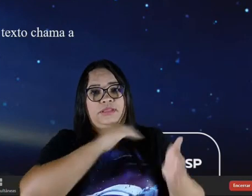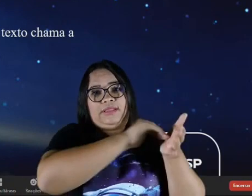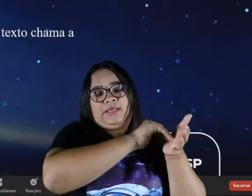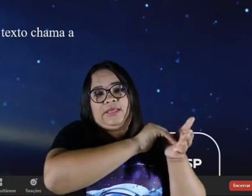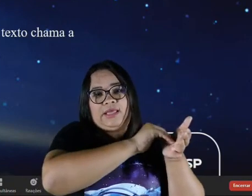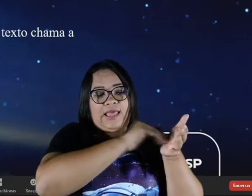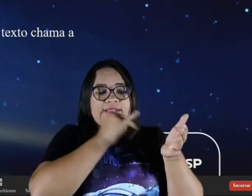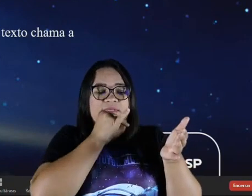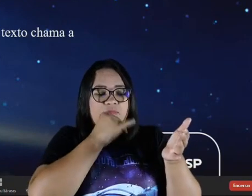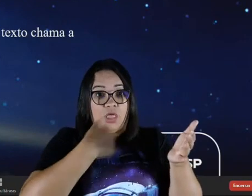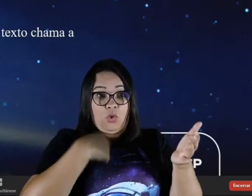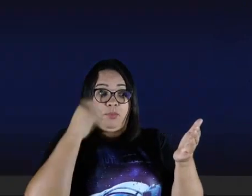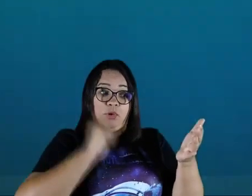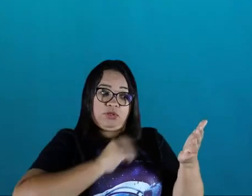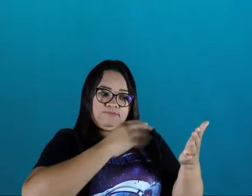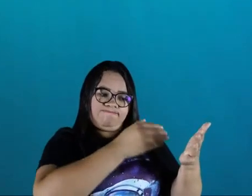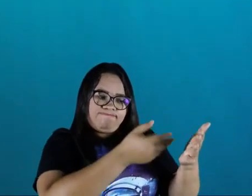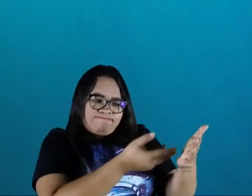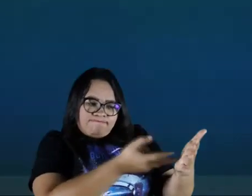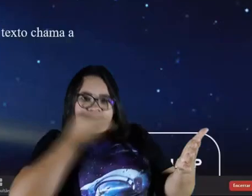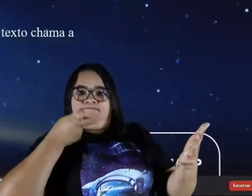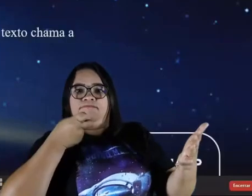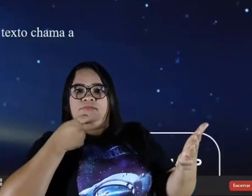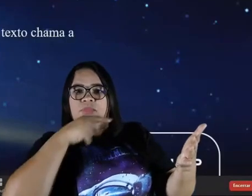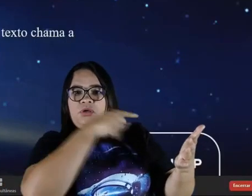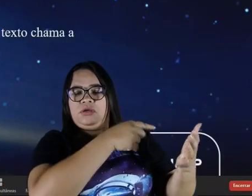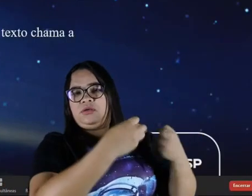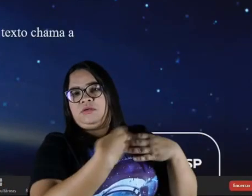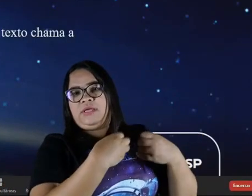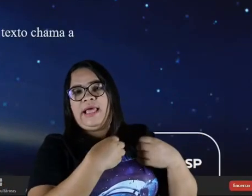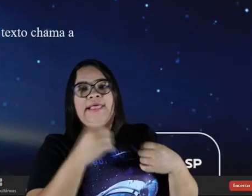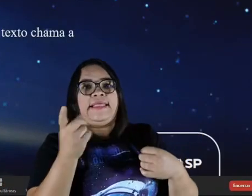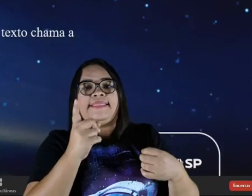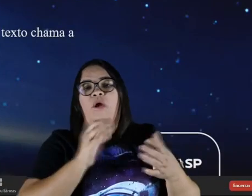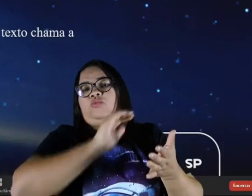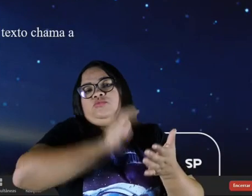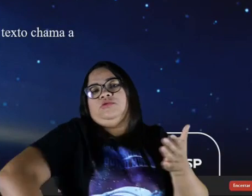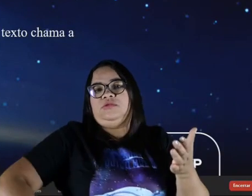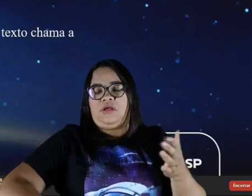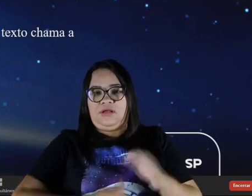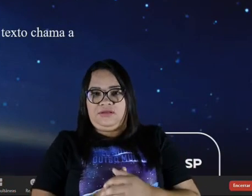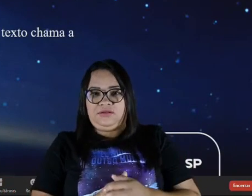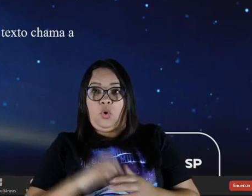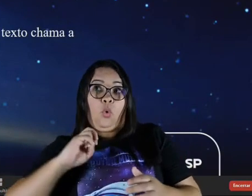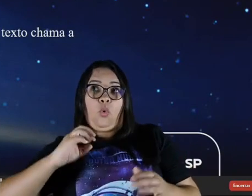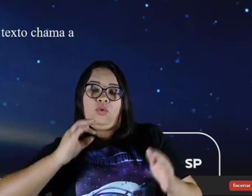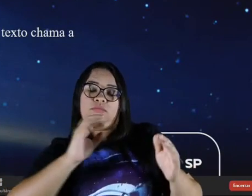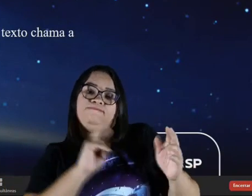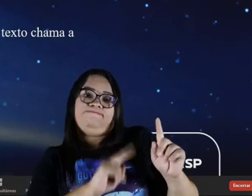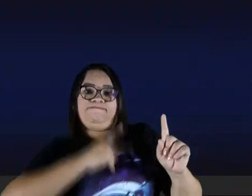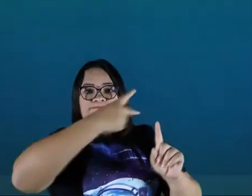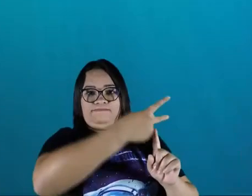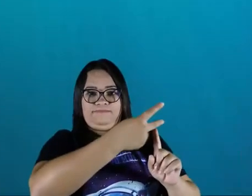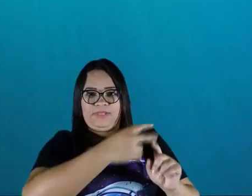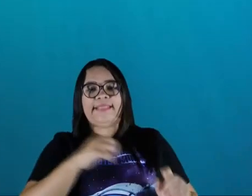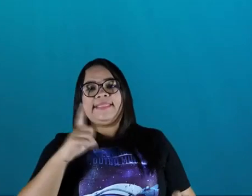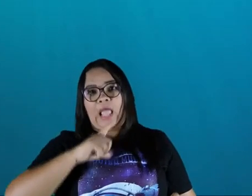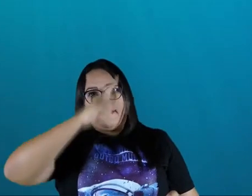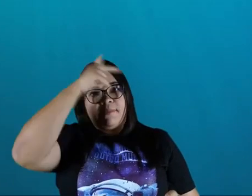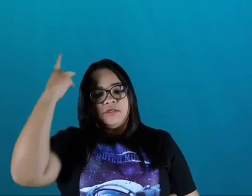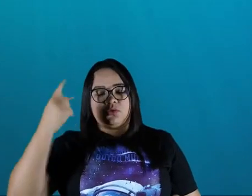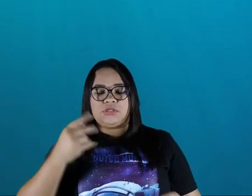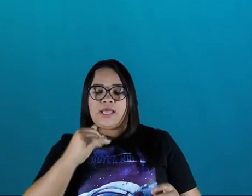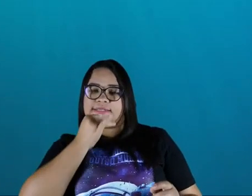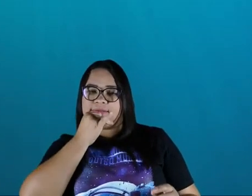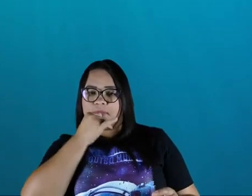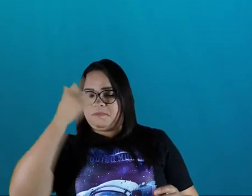texto, não colocar no texto o que eu mesmo acredito. Há pessoas que julgam a Bíblia com seu próprio código de valores. Isso é muito